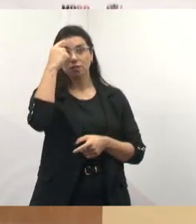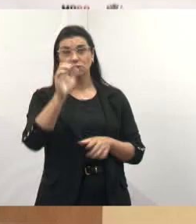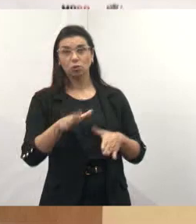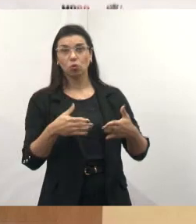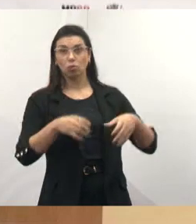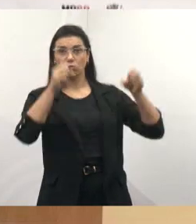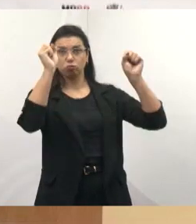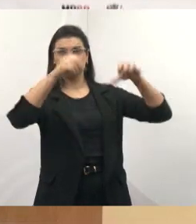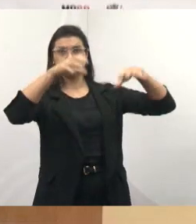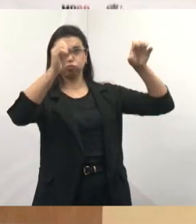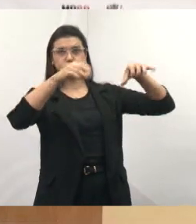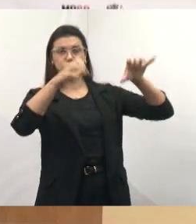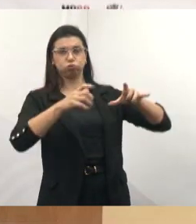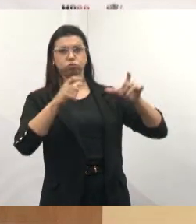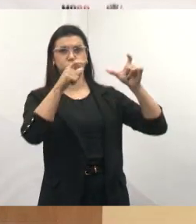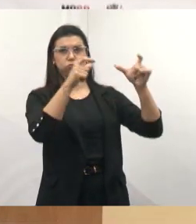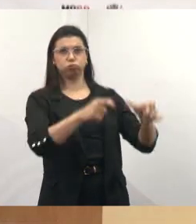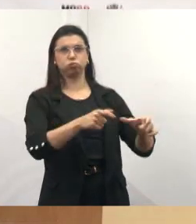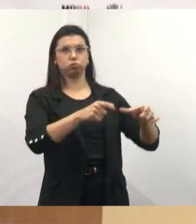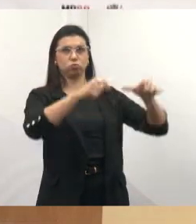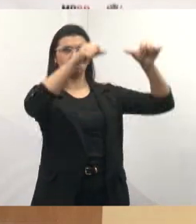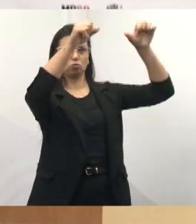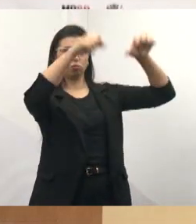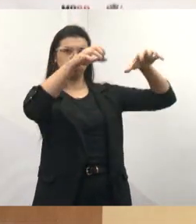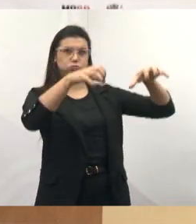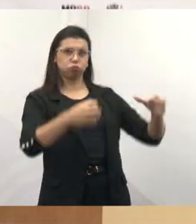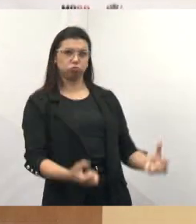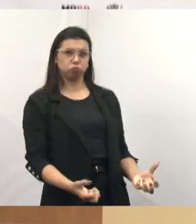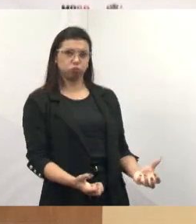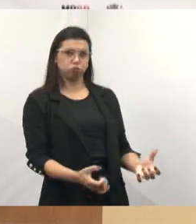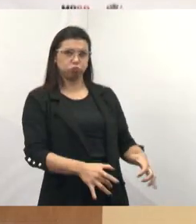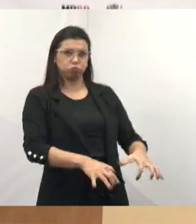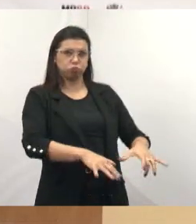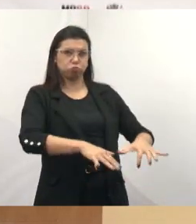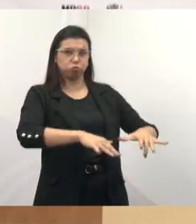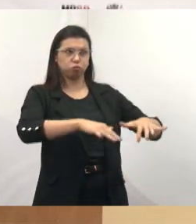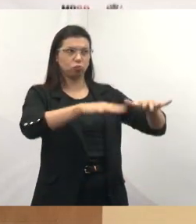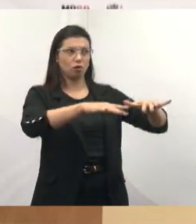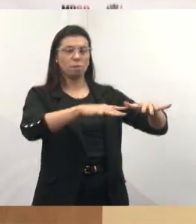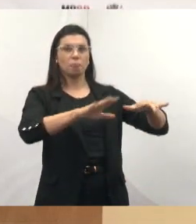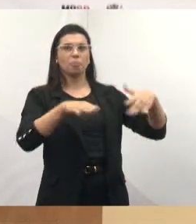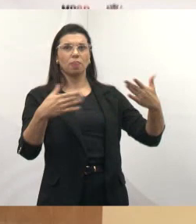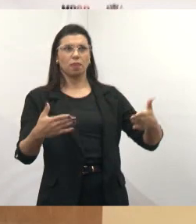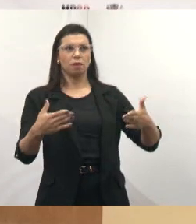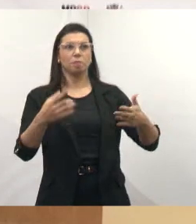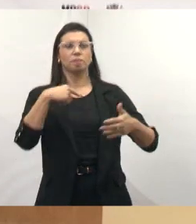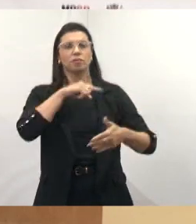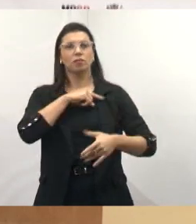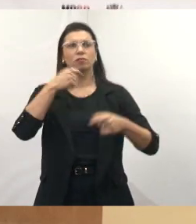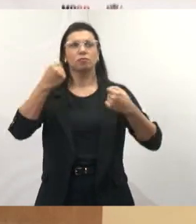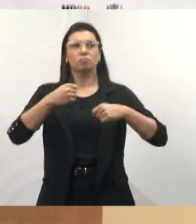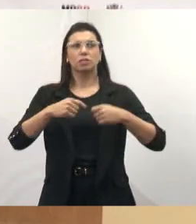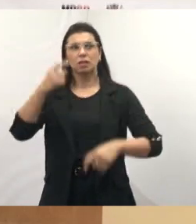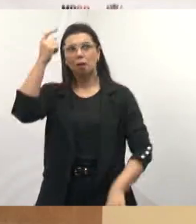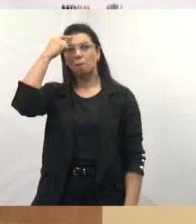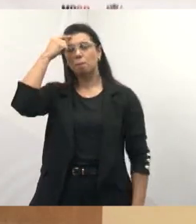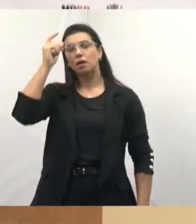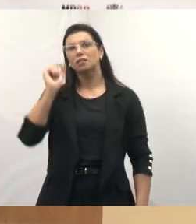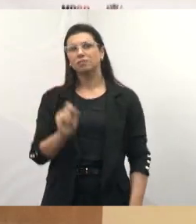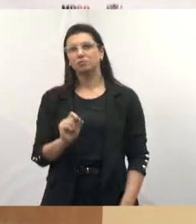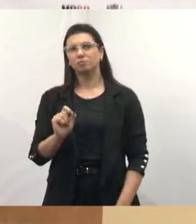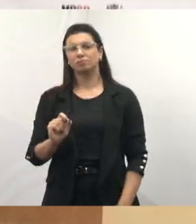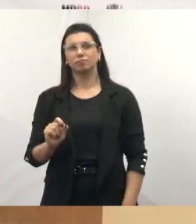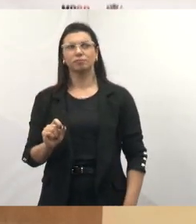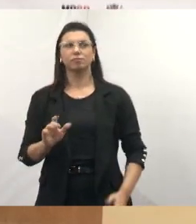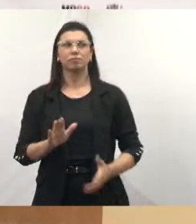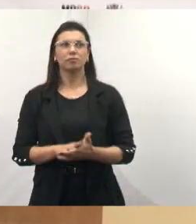que tiveram as suas casas cobertas pelas enchentes, né? Invadidas pelas enchentes. Então, pessoas que vieram muitas